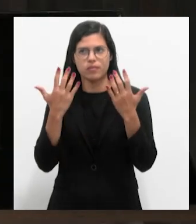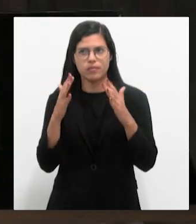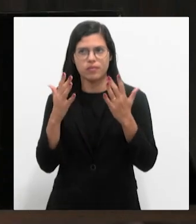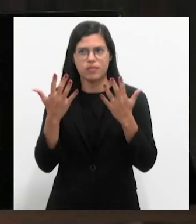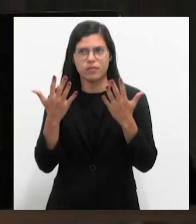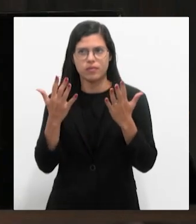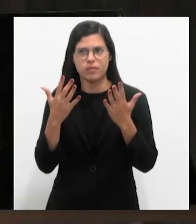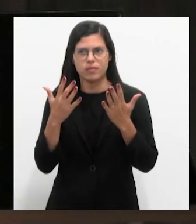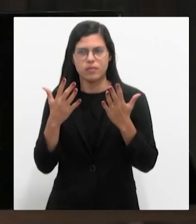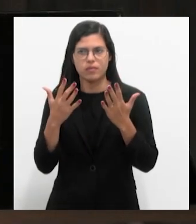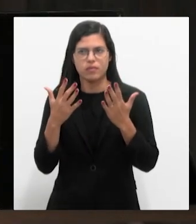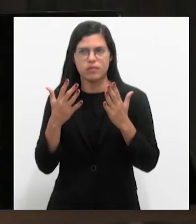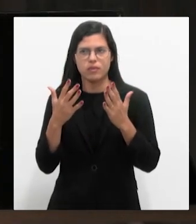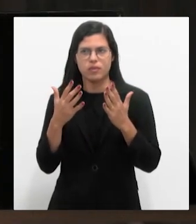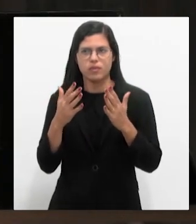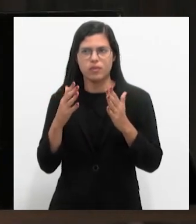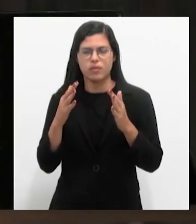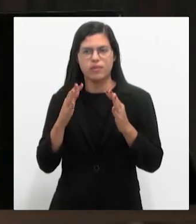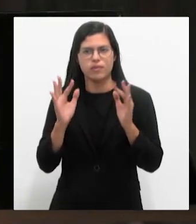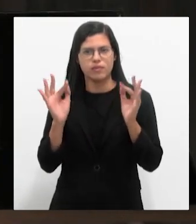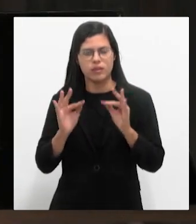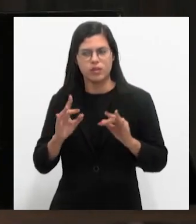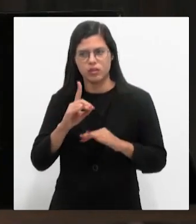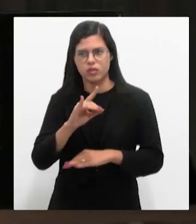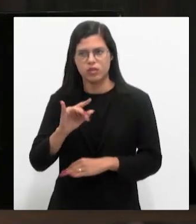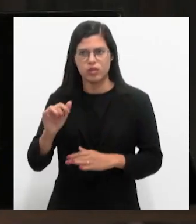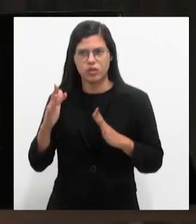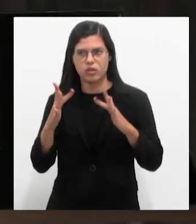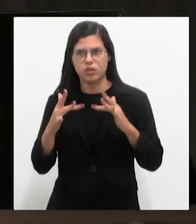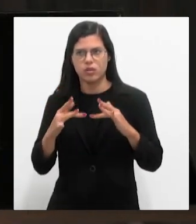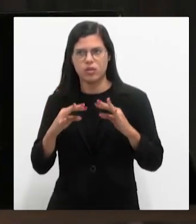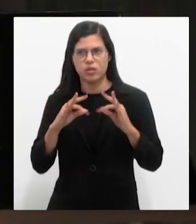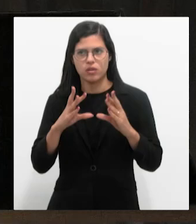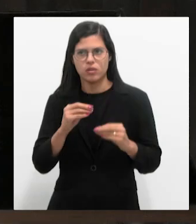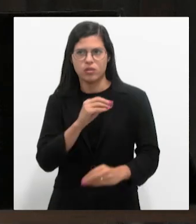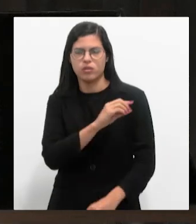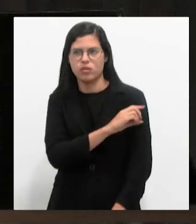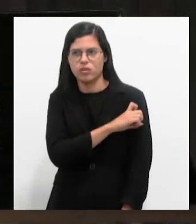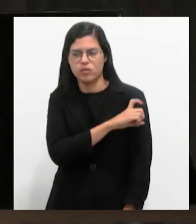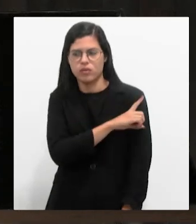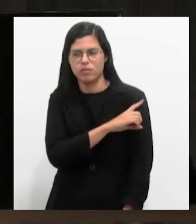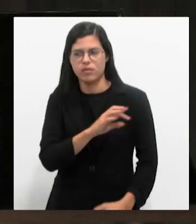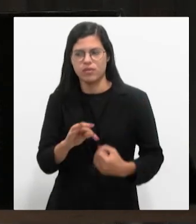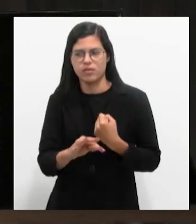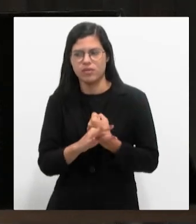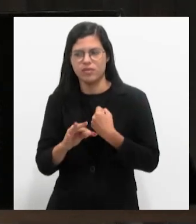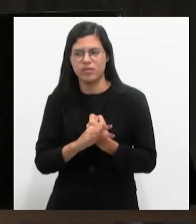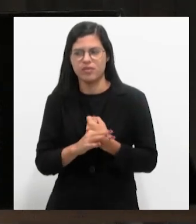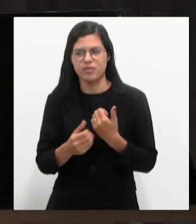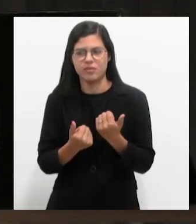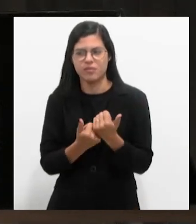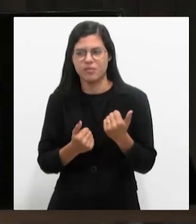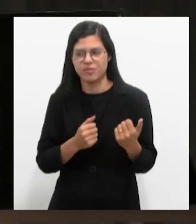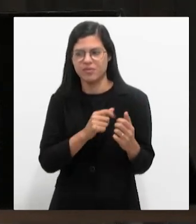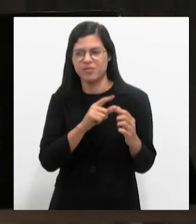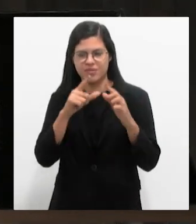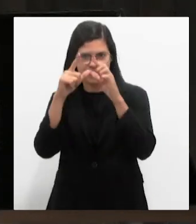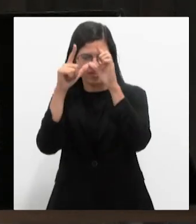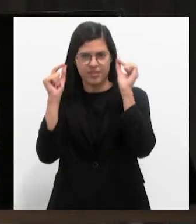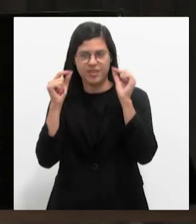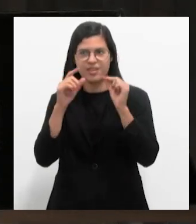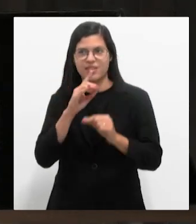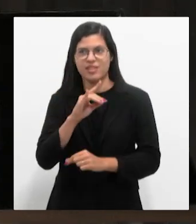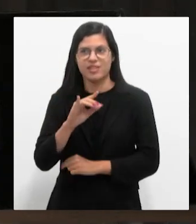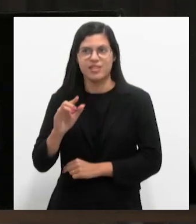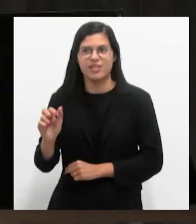e dizer que um feliz Dia dos Namorados para todos os enfermeiros técnicos e auxiliares de enfermagem, que, nesse dia, geralmente,